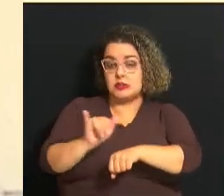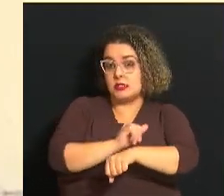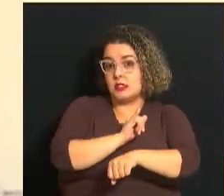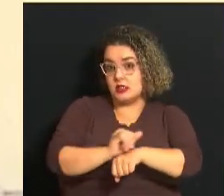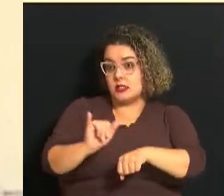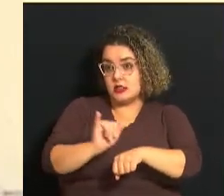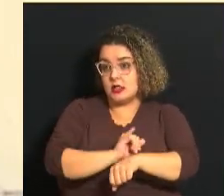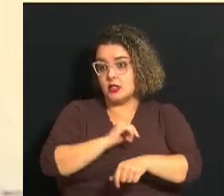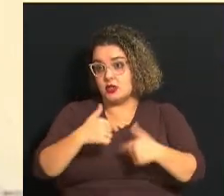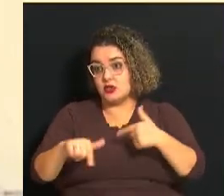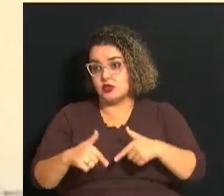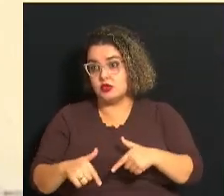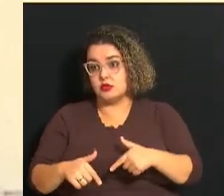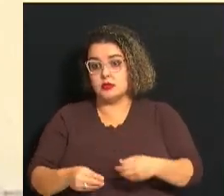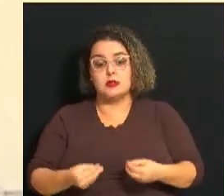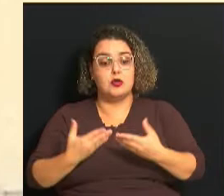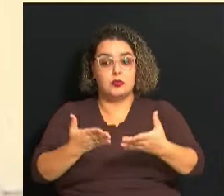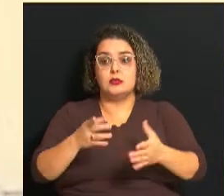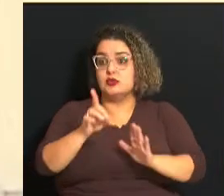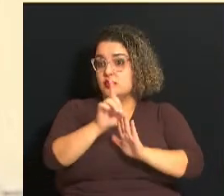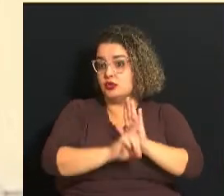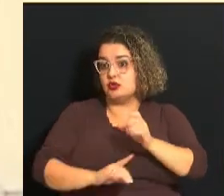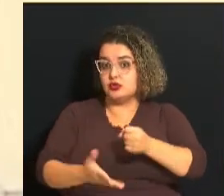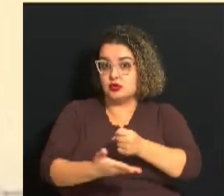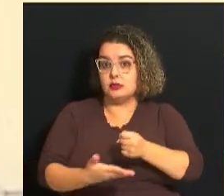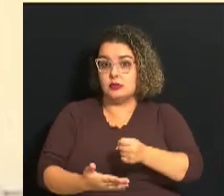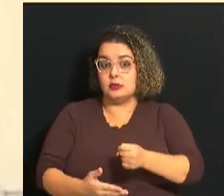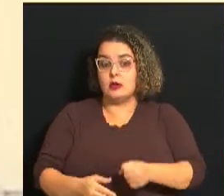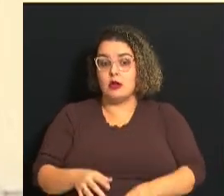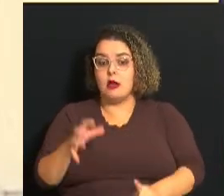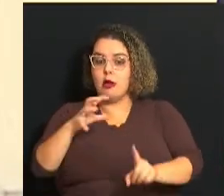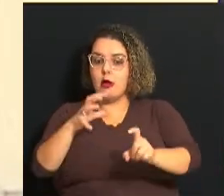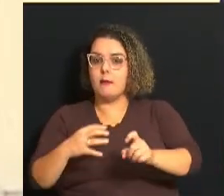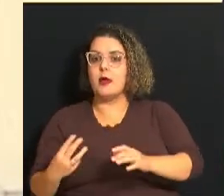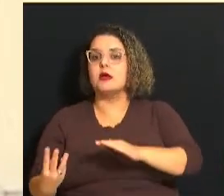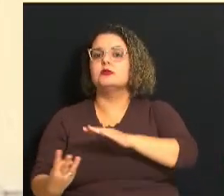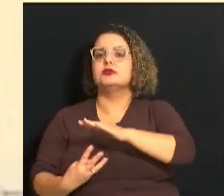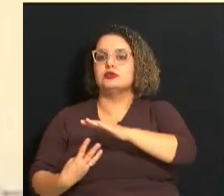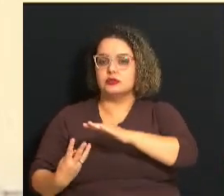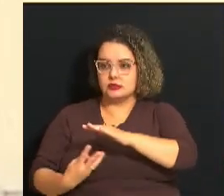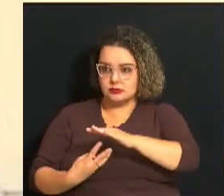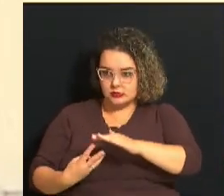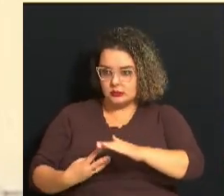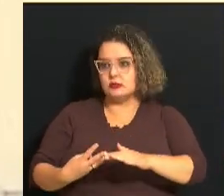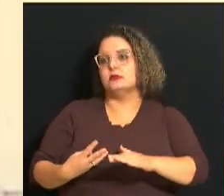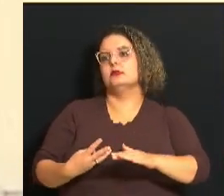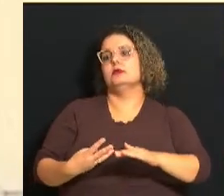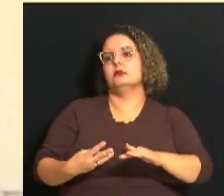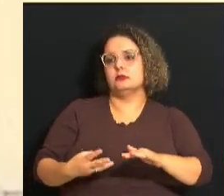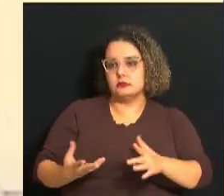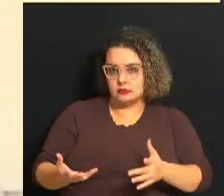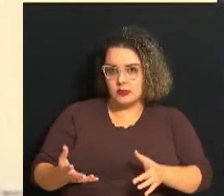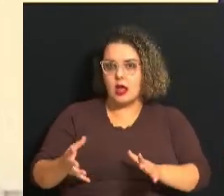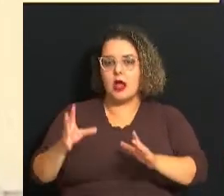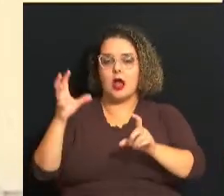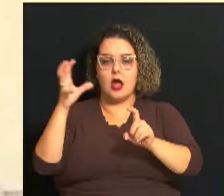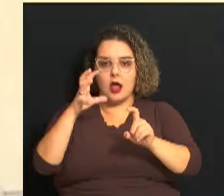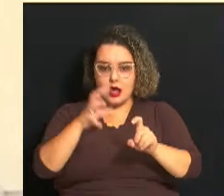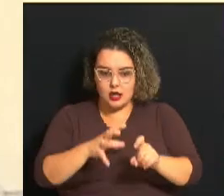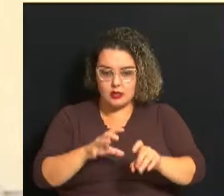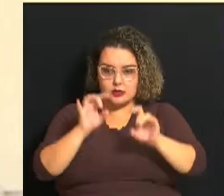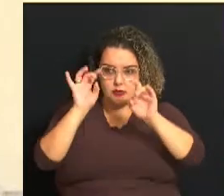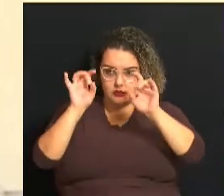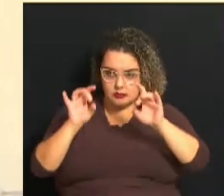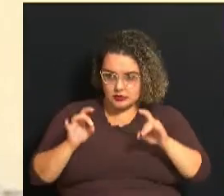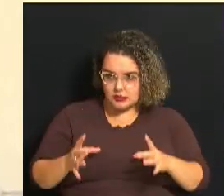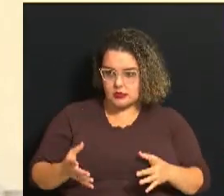sonegação de direitos básicos até ameaça de terceirização isso tudo é uma forma de assédio instrumental com um fim específico muito